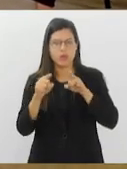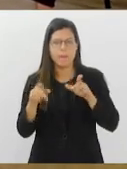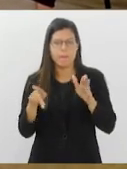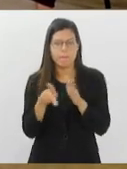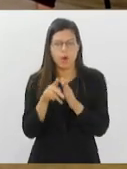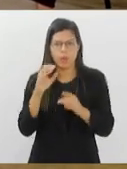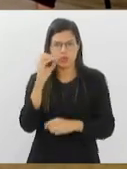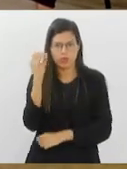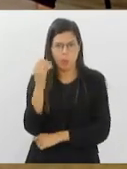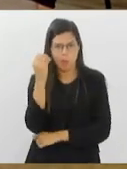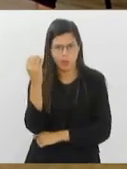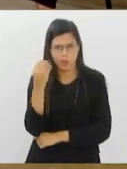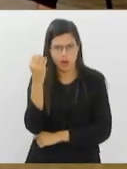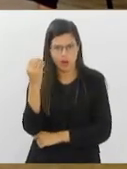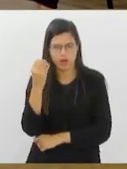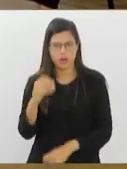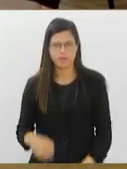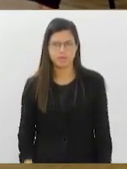Alegre.